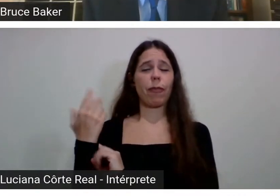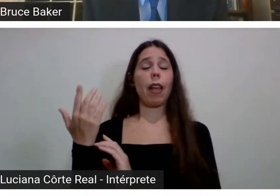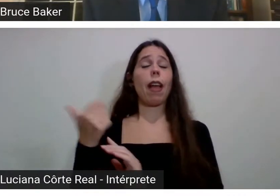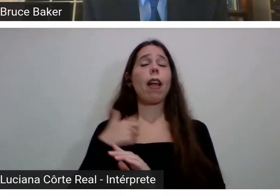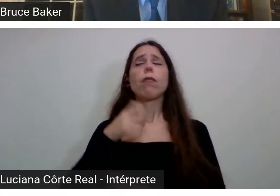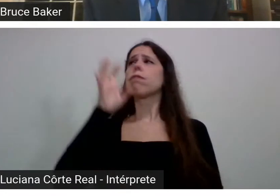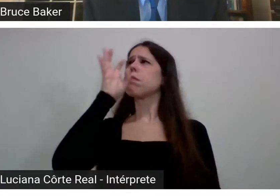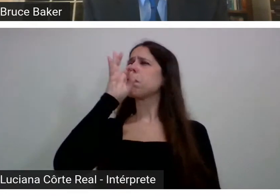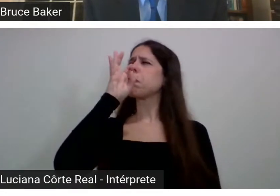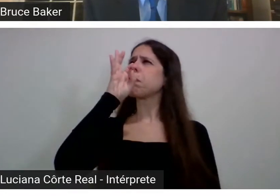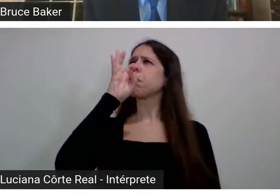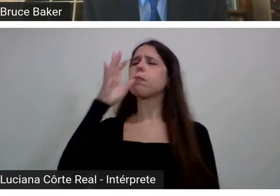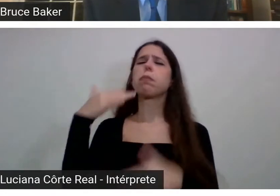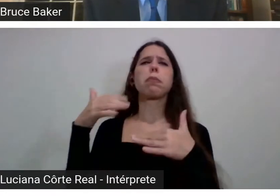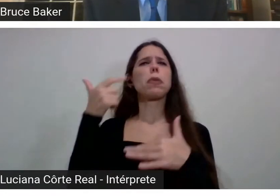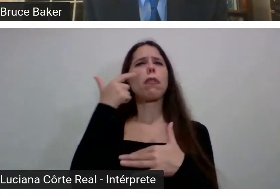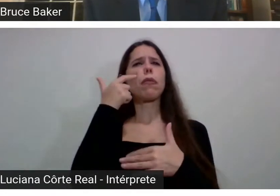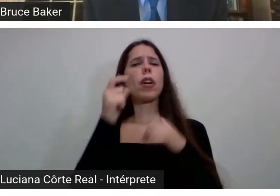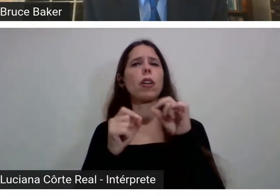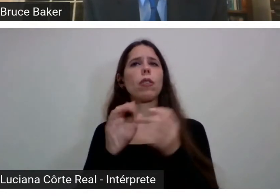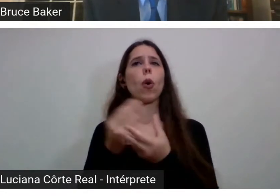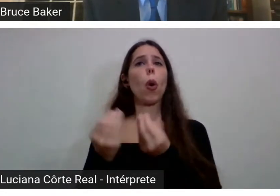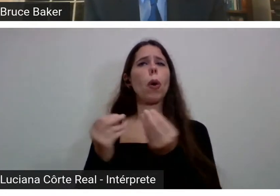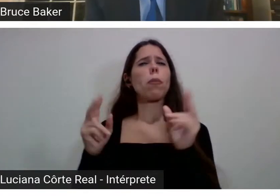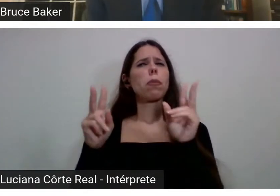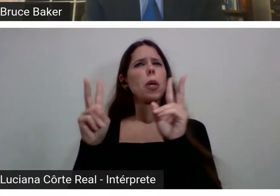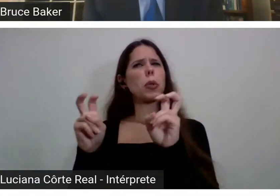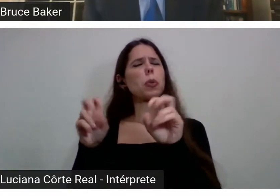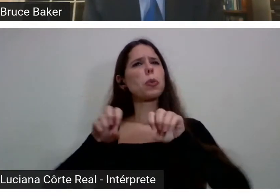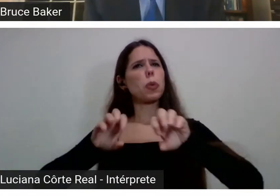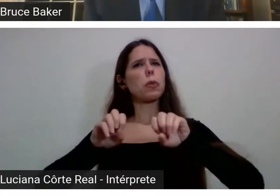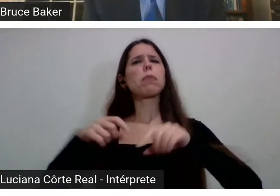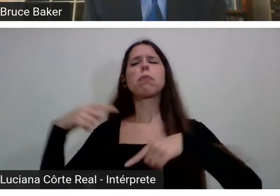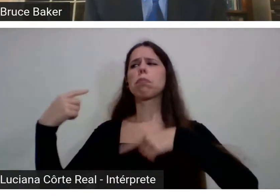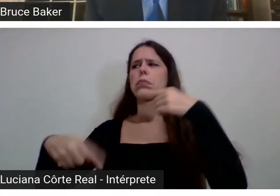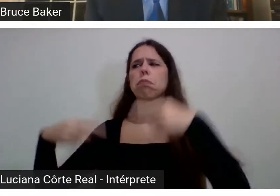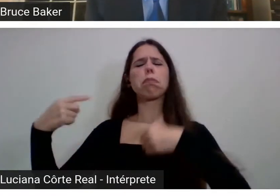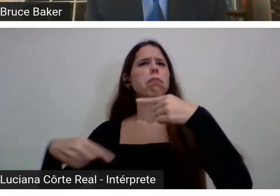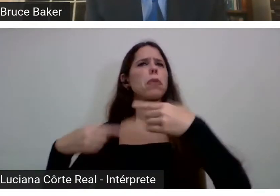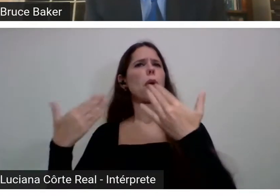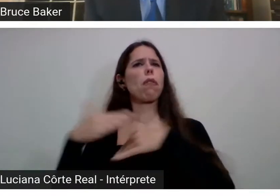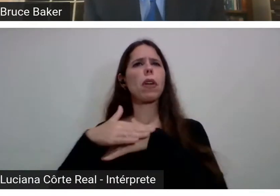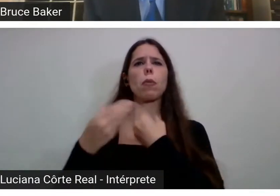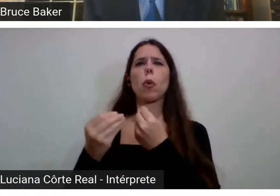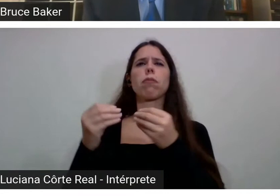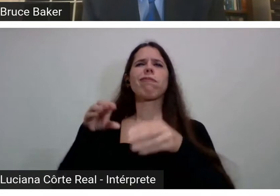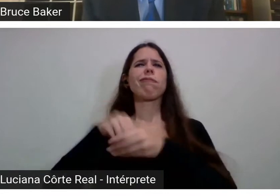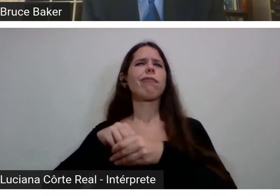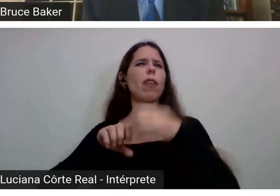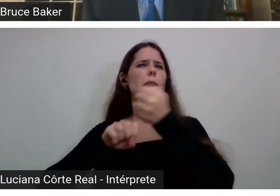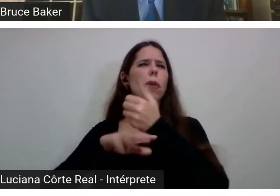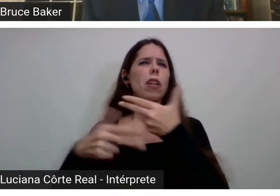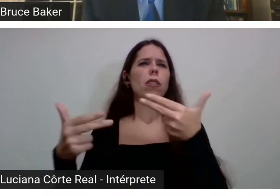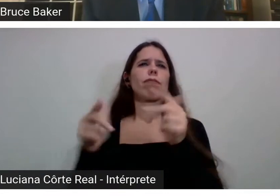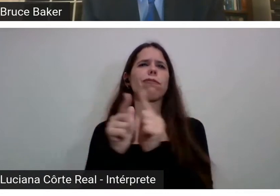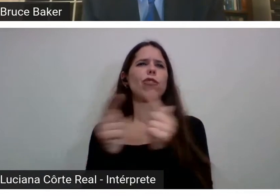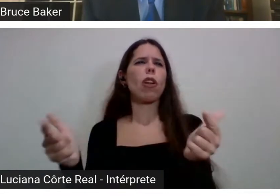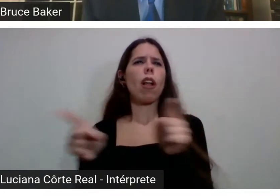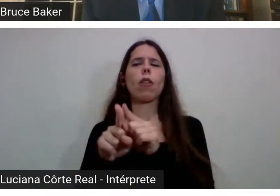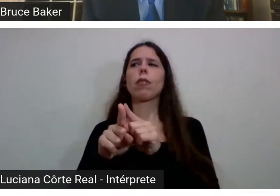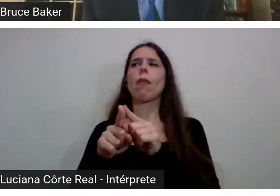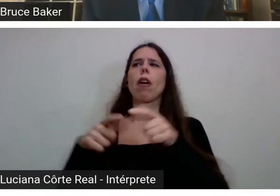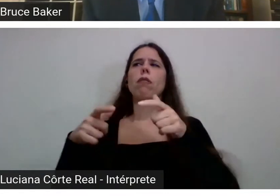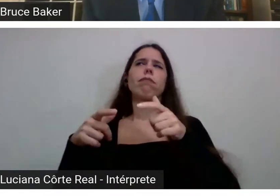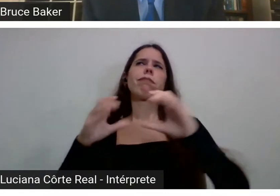era debatido nos meios de comunicação, nos jornais. Então, a educação era um tema popular